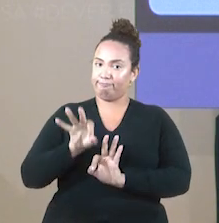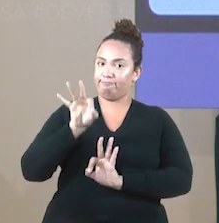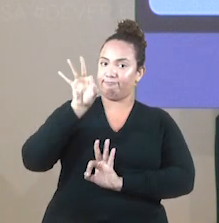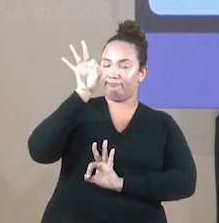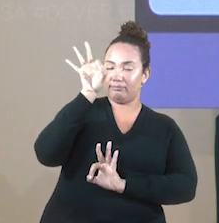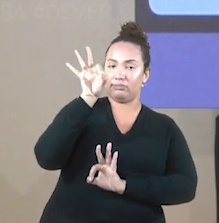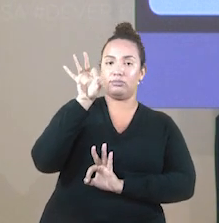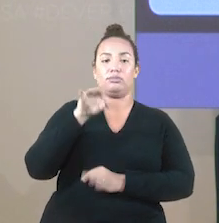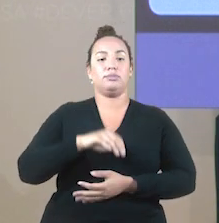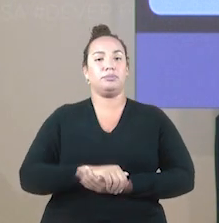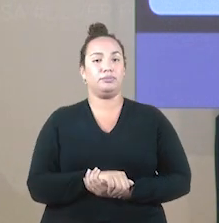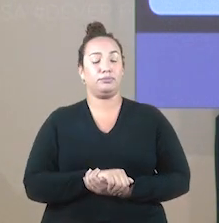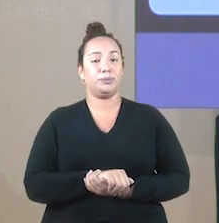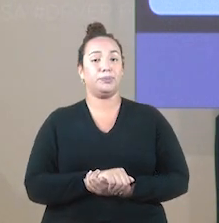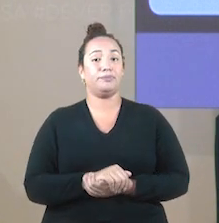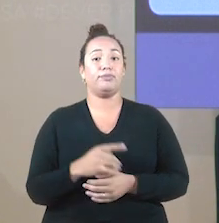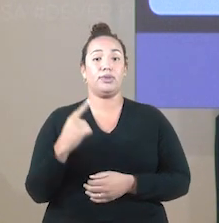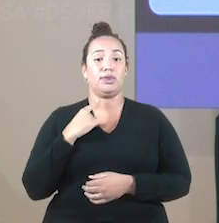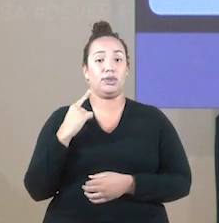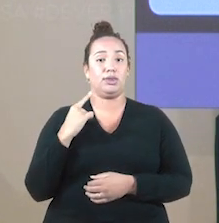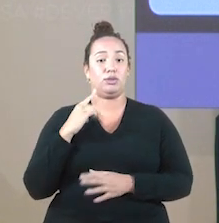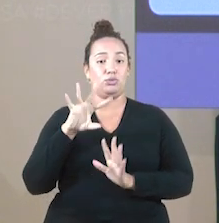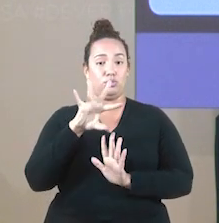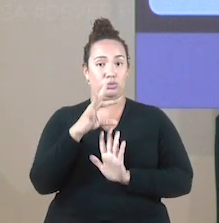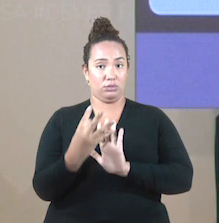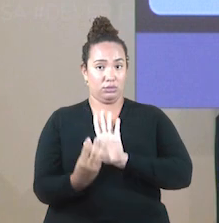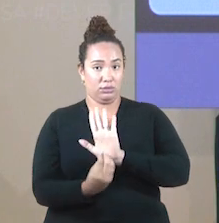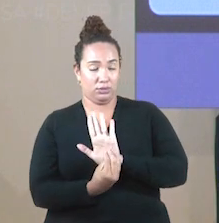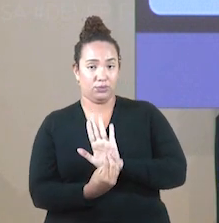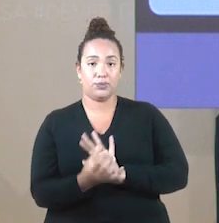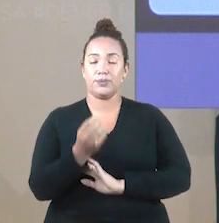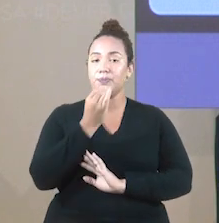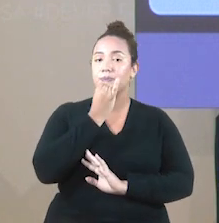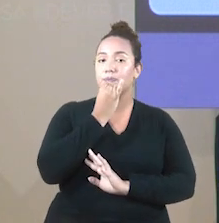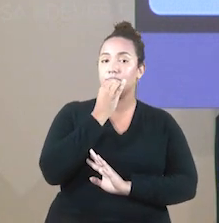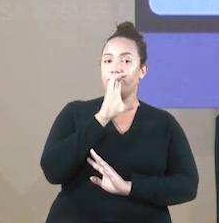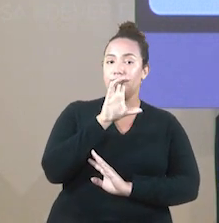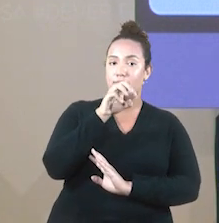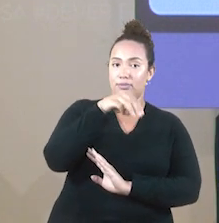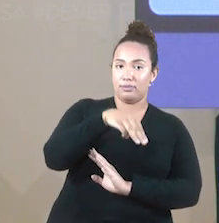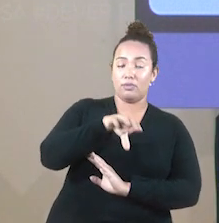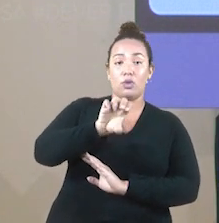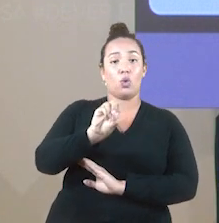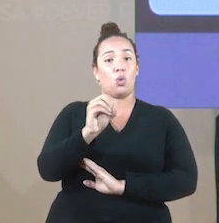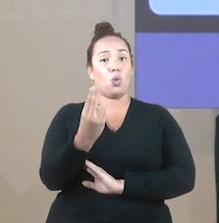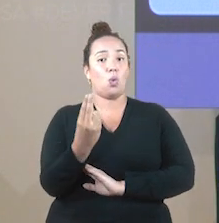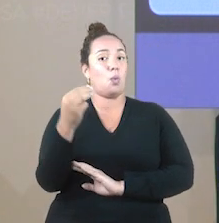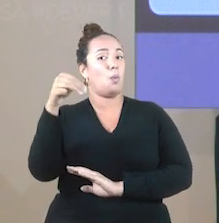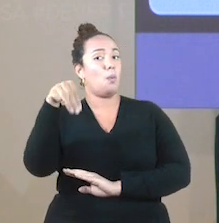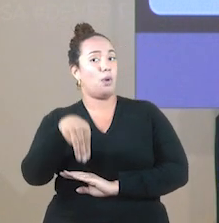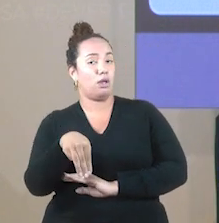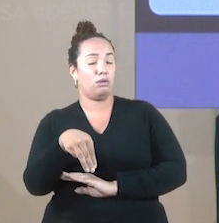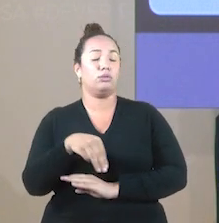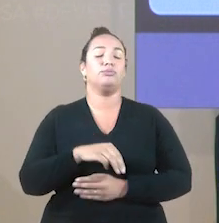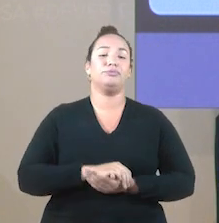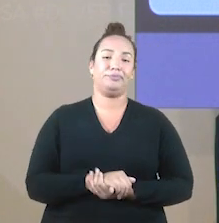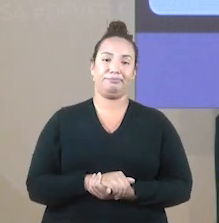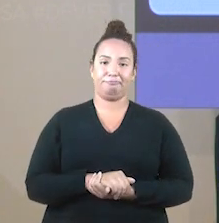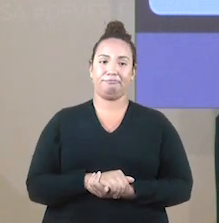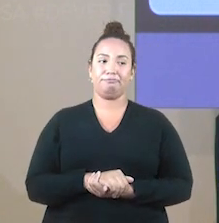vem seguido de uma unidade de medida, como o centímetro ou o metro, que veremos daqui a